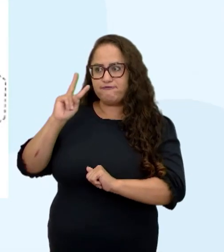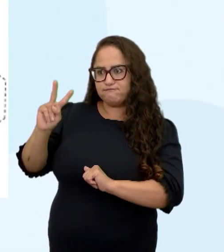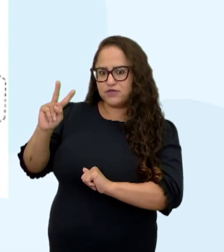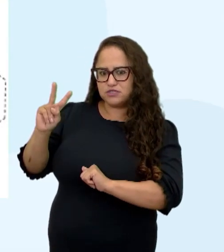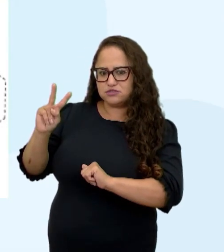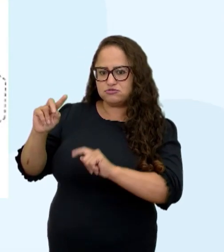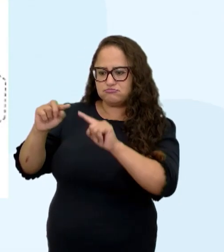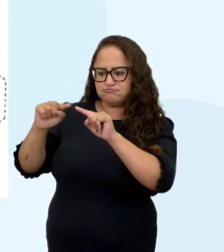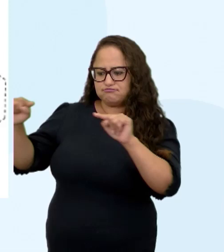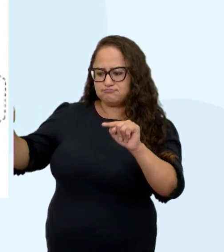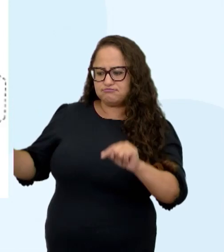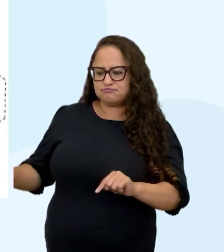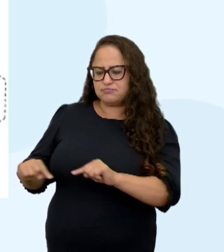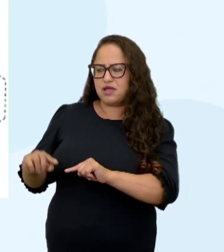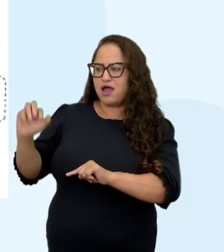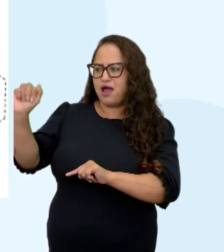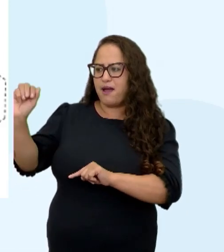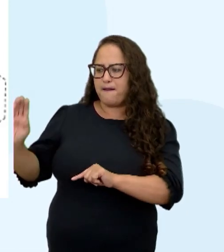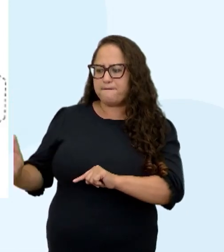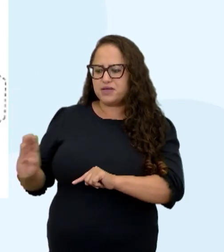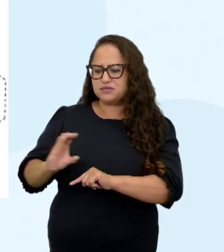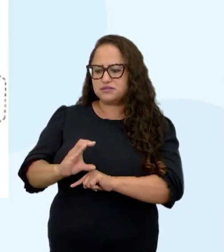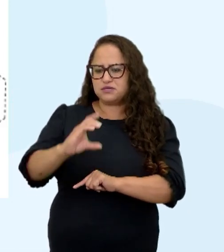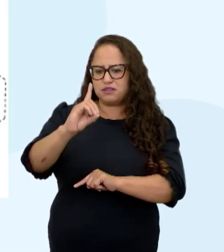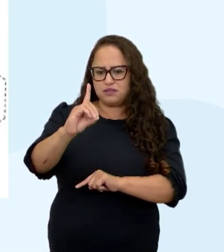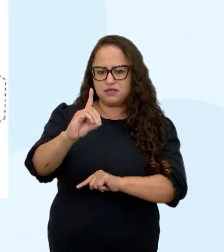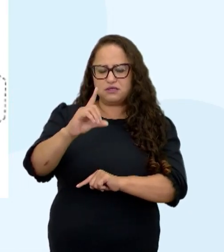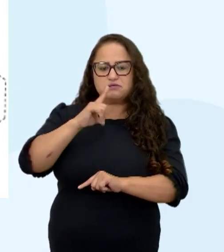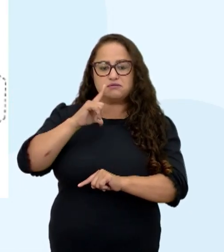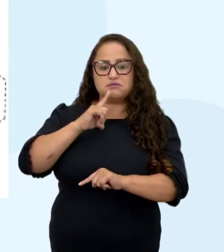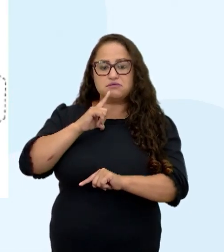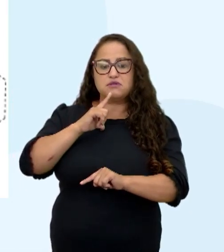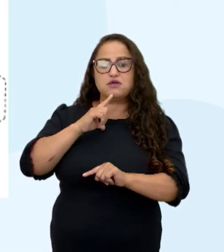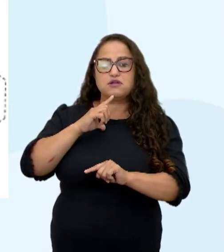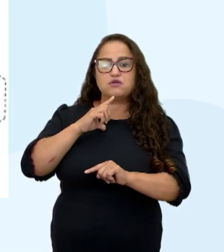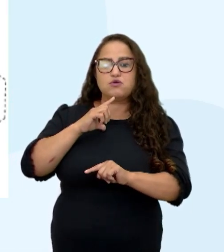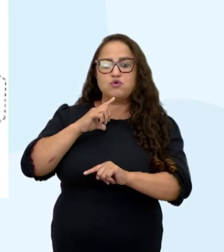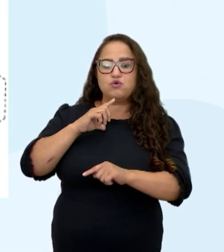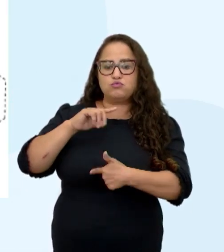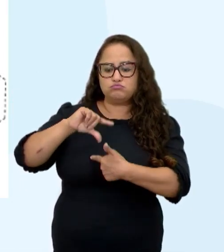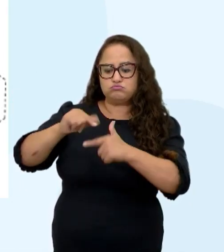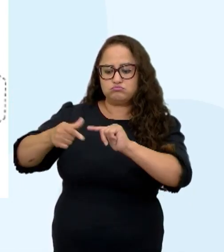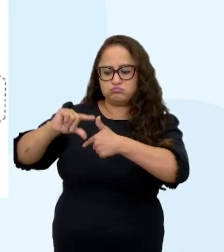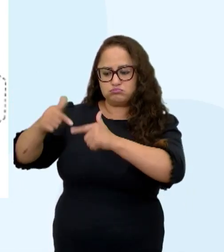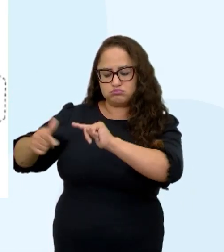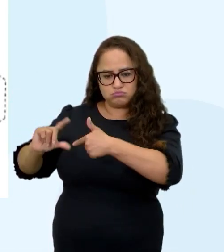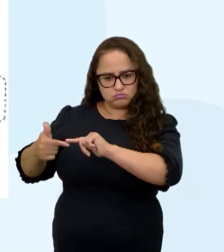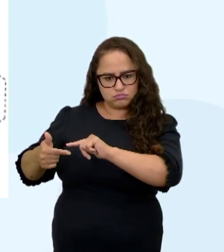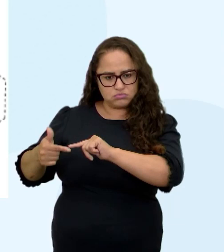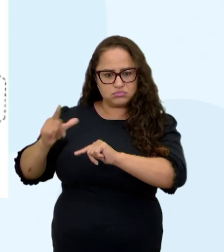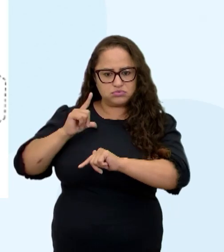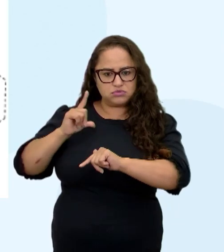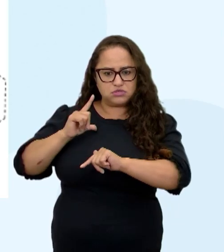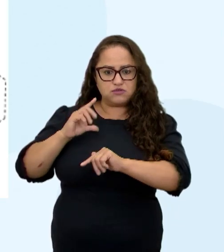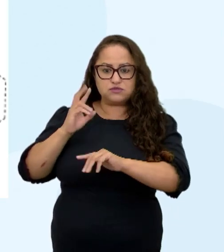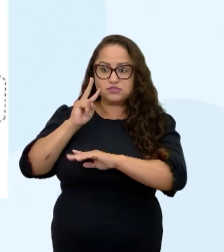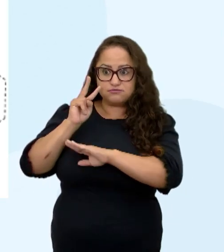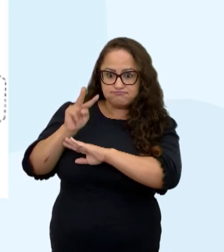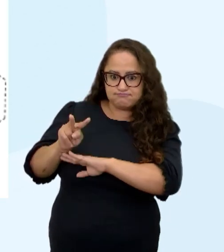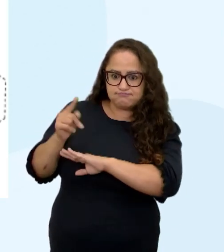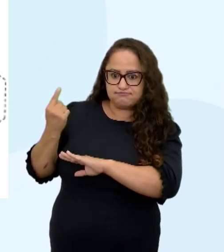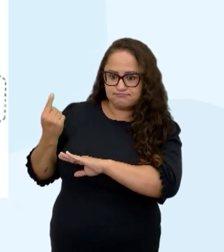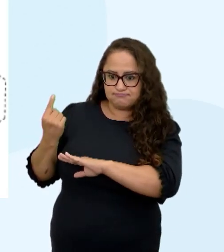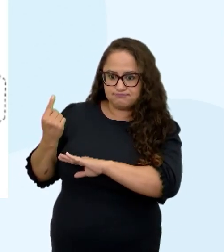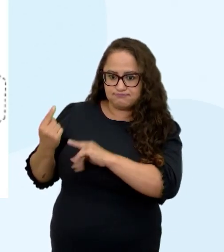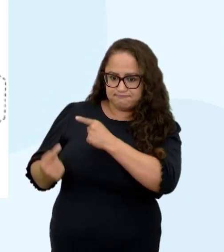ABCD obtido a partir de um mosaico de hexágonos regulares. Tá, então você tem essa figura aqui, ó. Você está olhando dentro do retângulo.